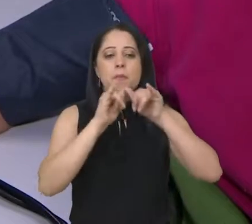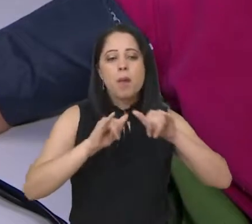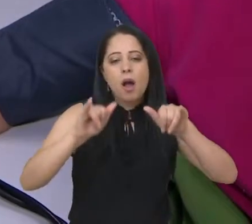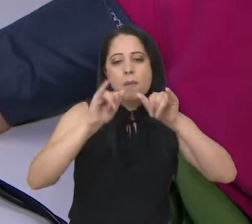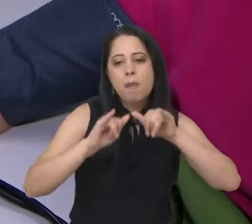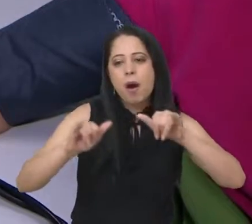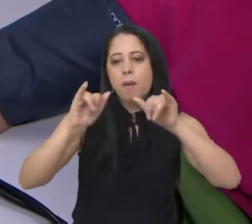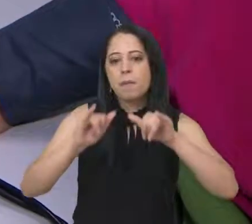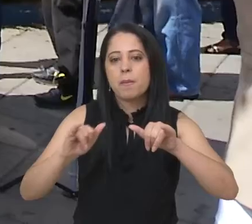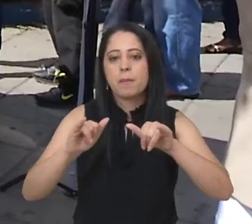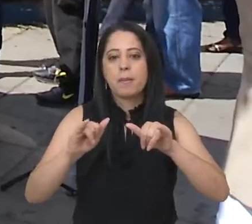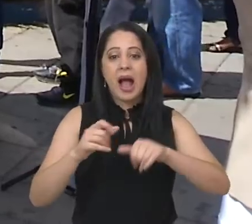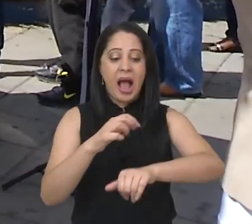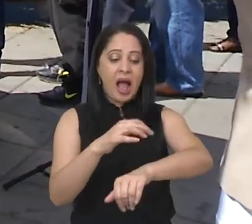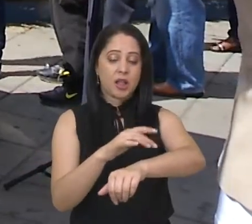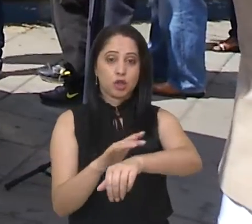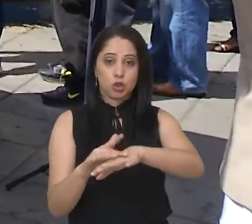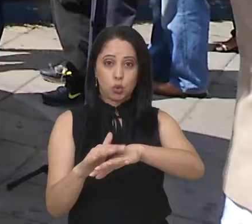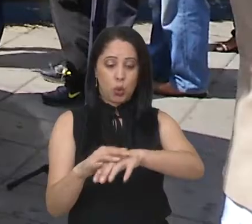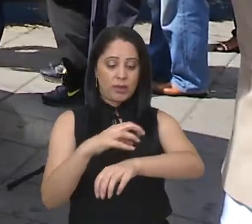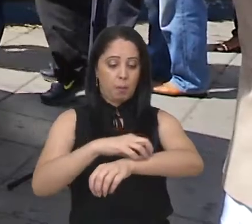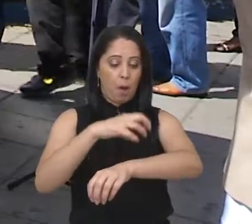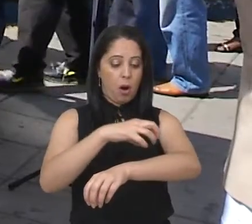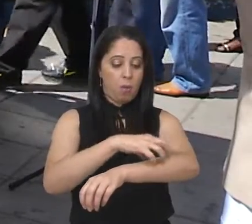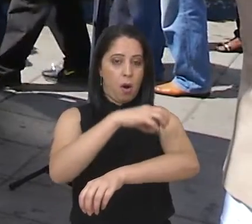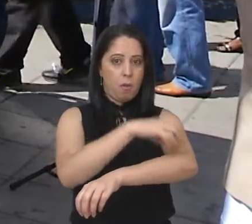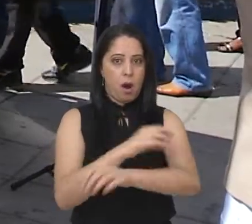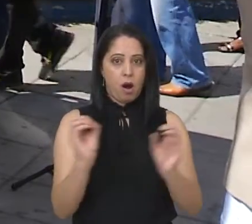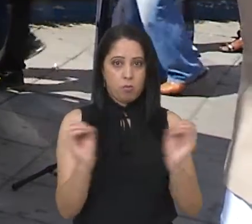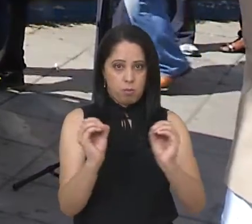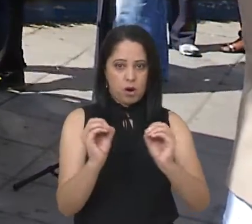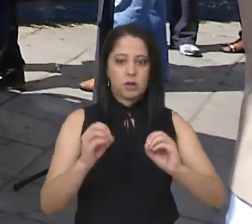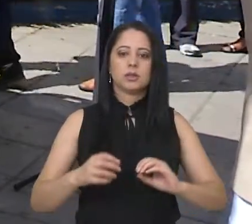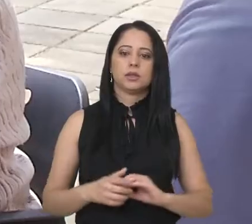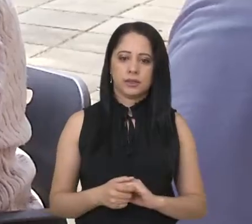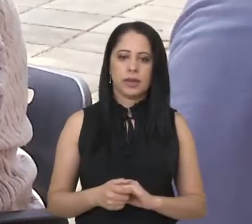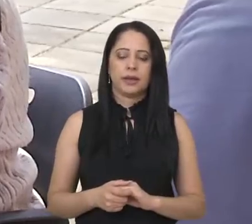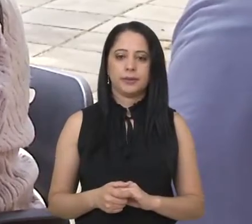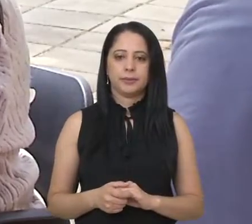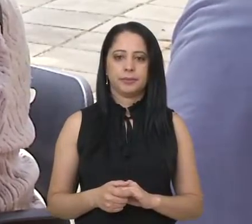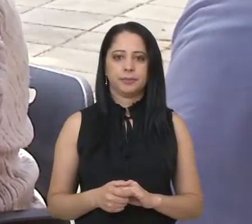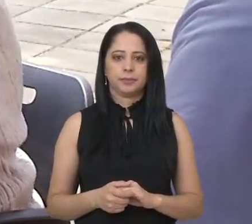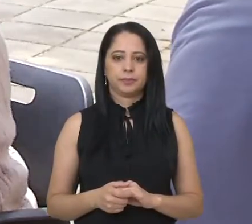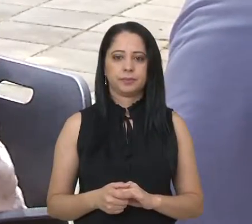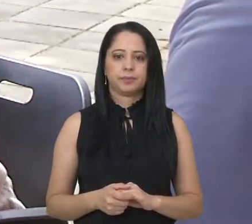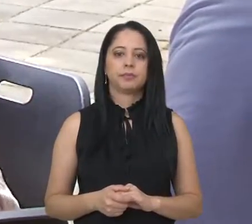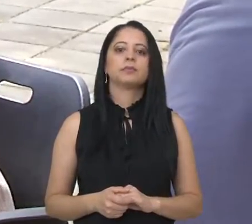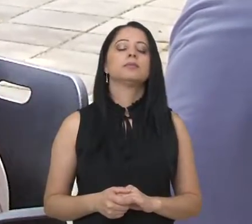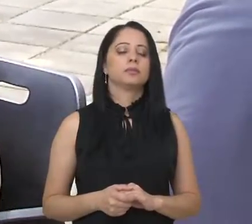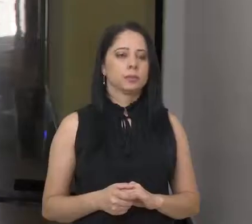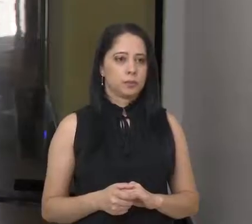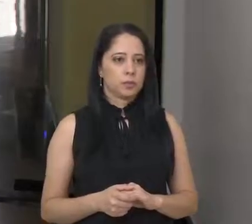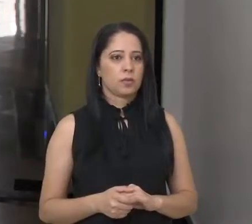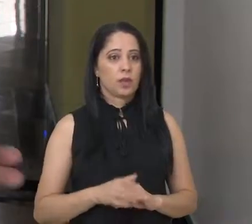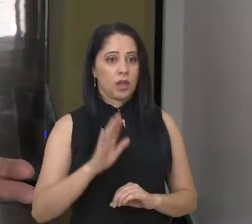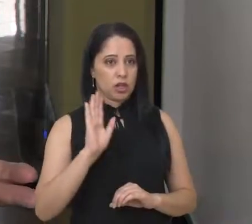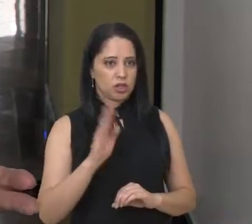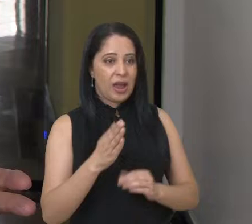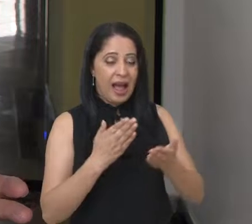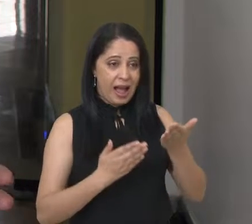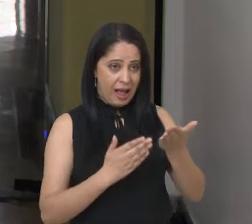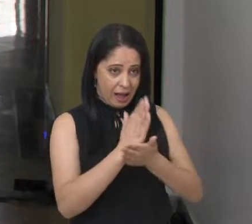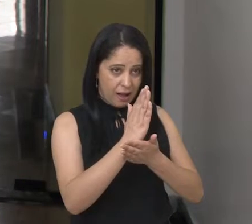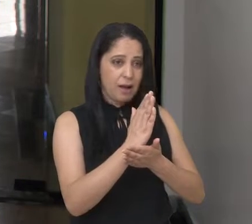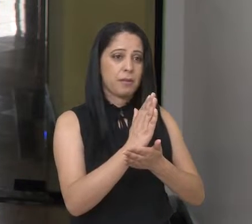programa Trombose Zero, que prevê ações educativas junto à população, principalmente mulheres. Foi aprovado